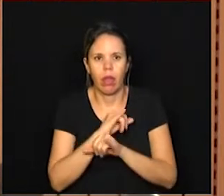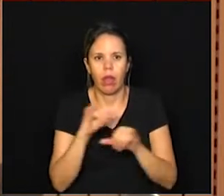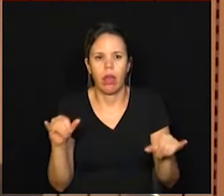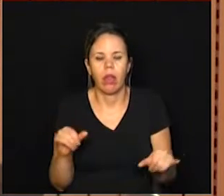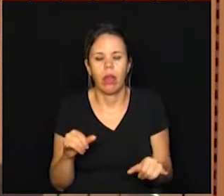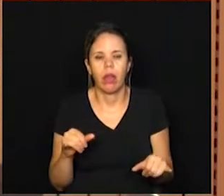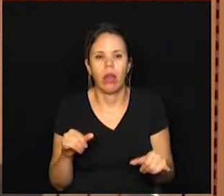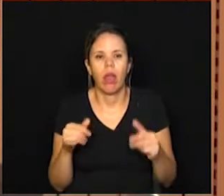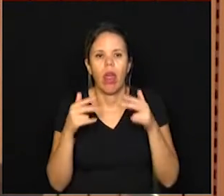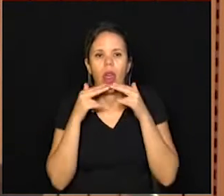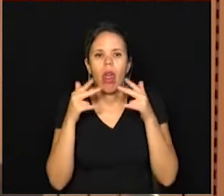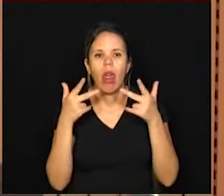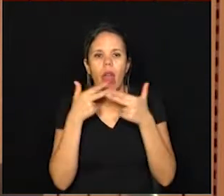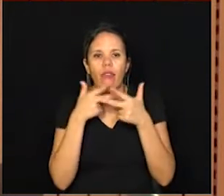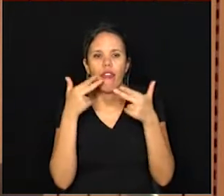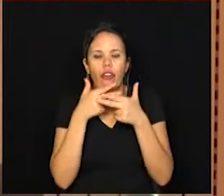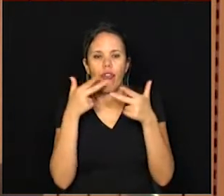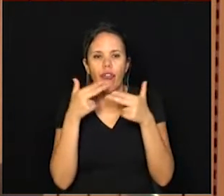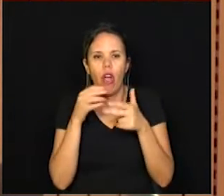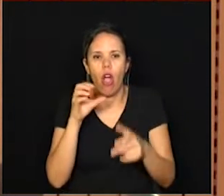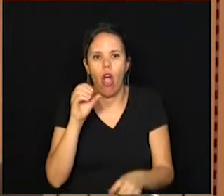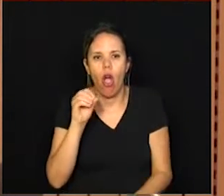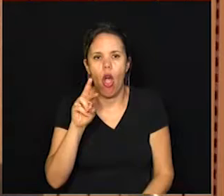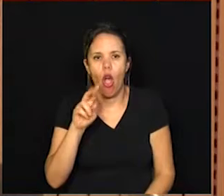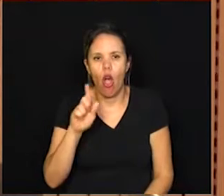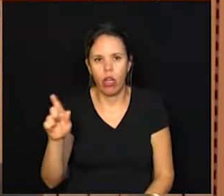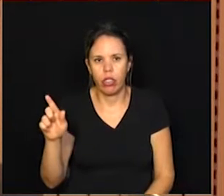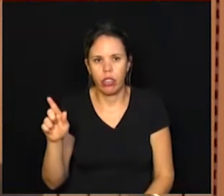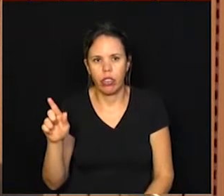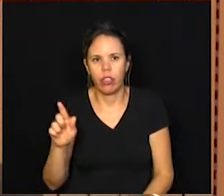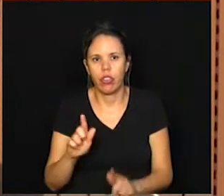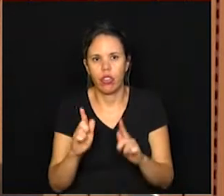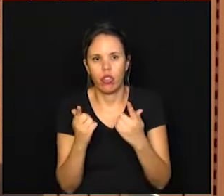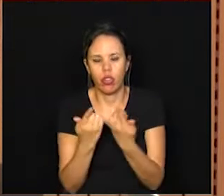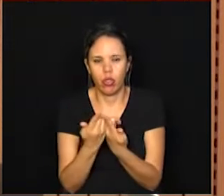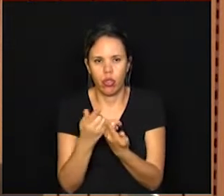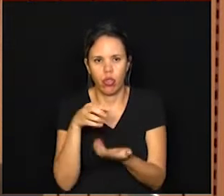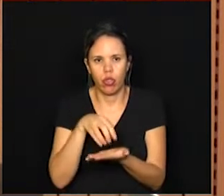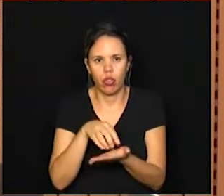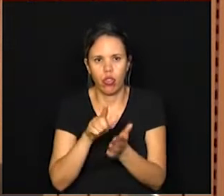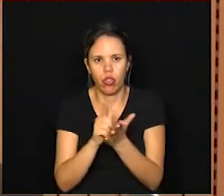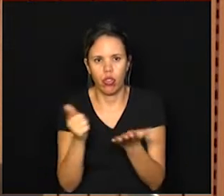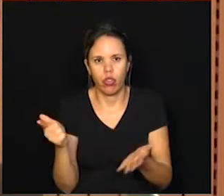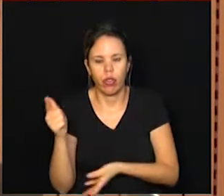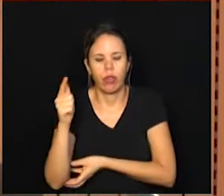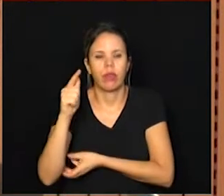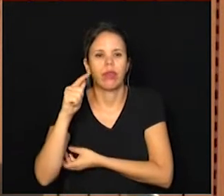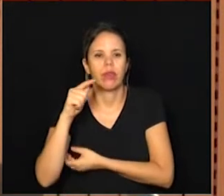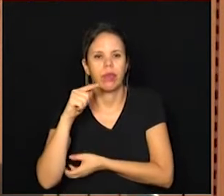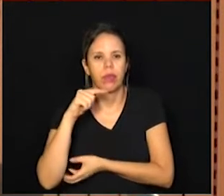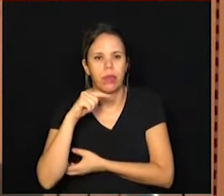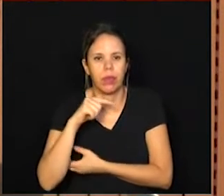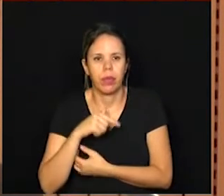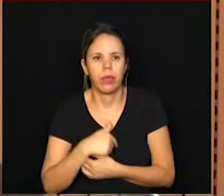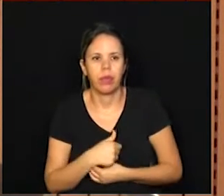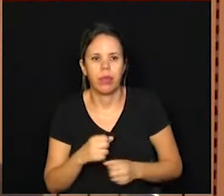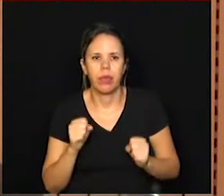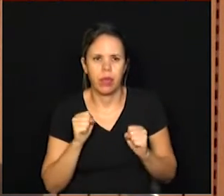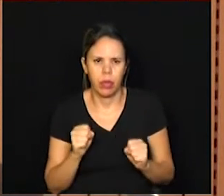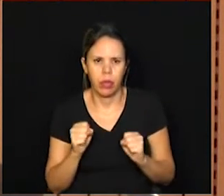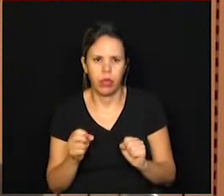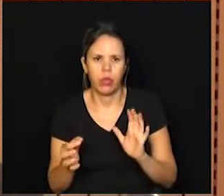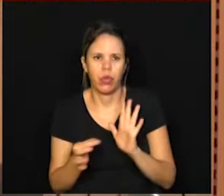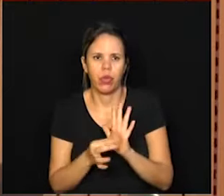que também é um grupo de jornalistas que formou a Boatos.org para justamente poder